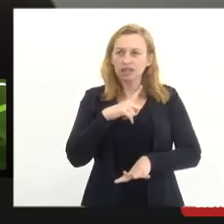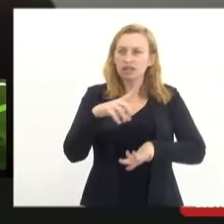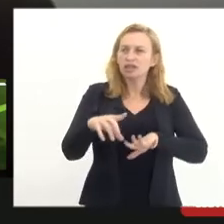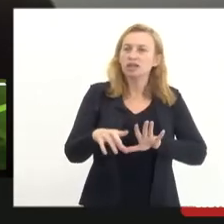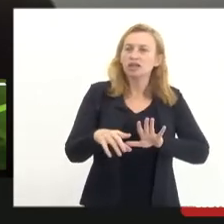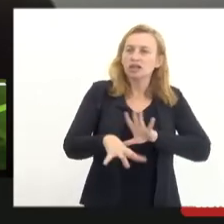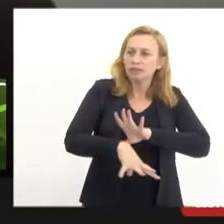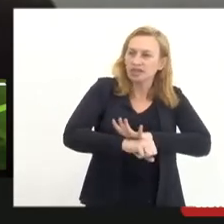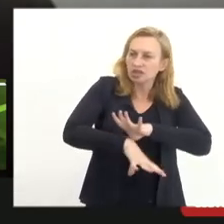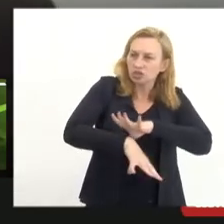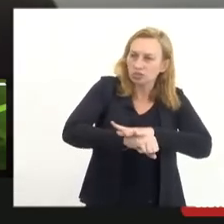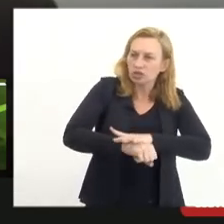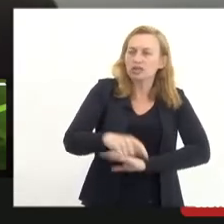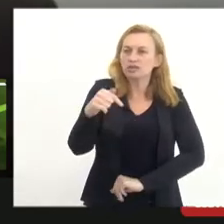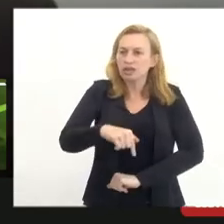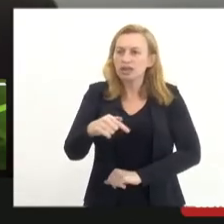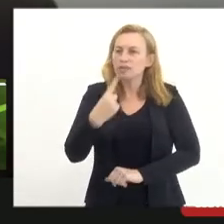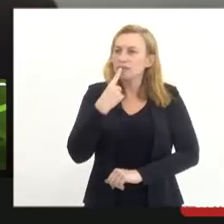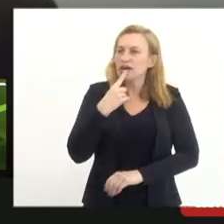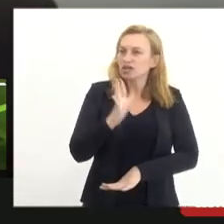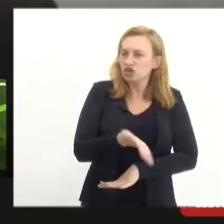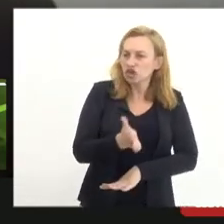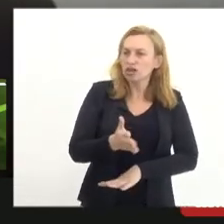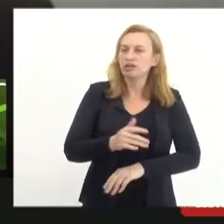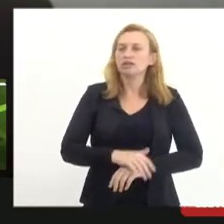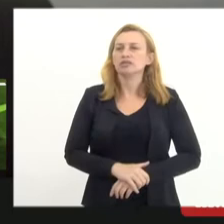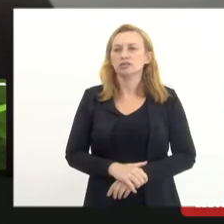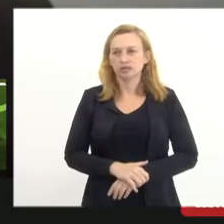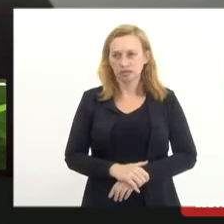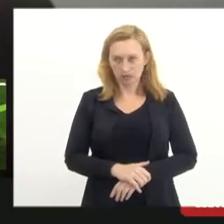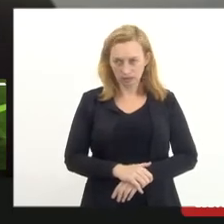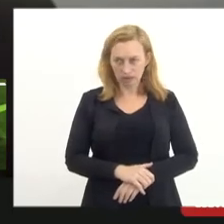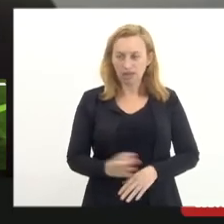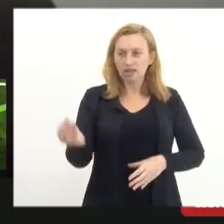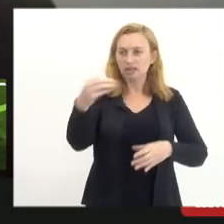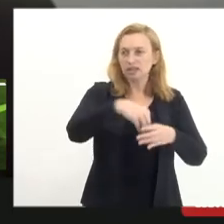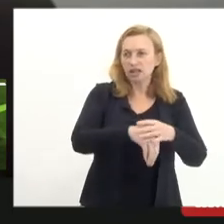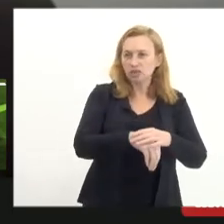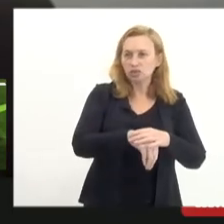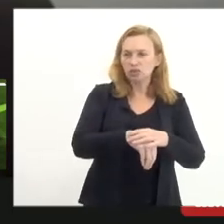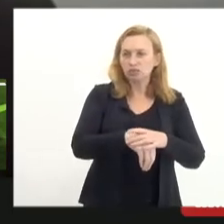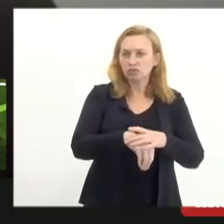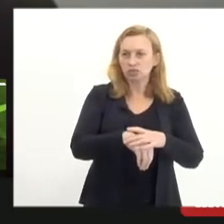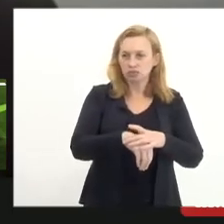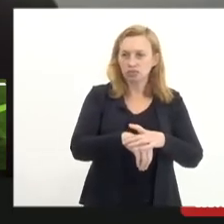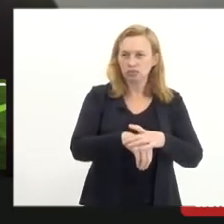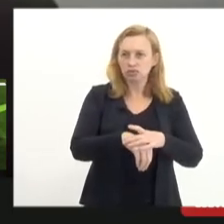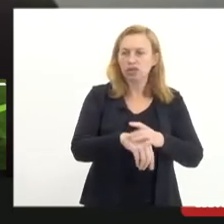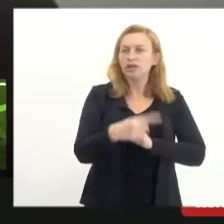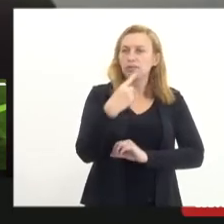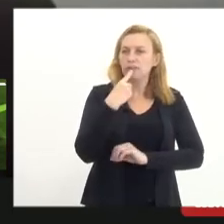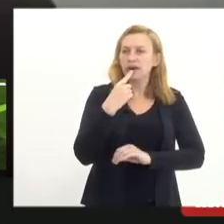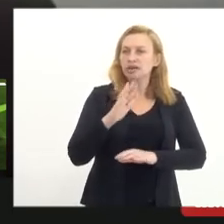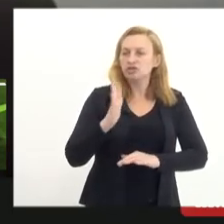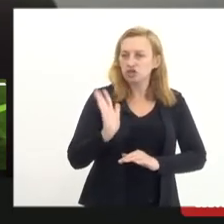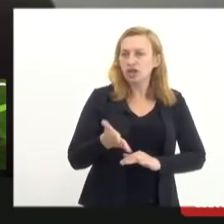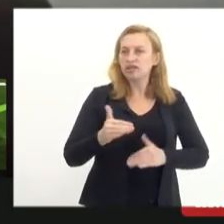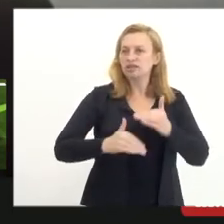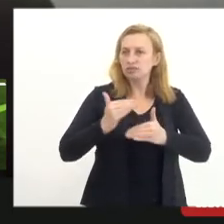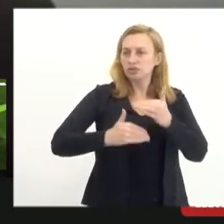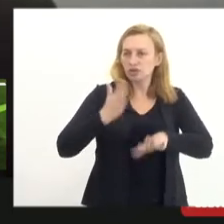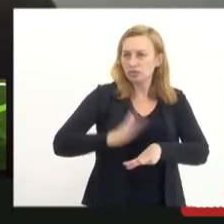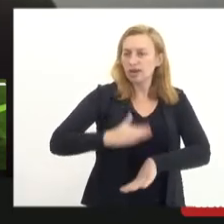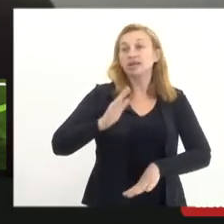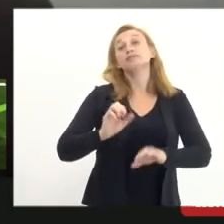exploração aqui próximos, que são os que estão dentro do pipeline mais perto de serem desenvolvidos,